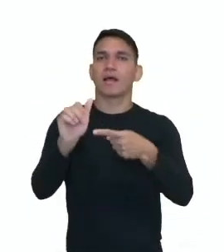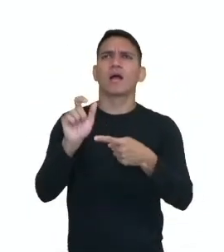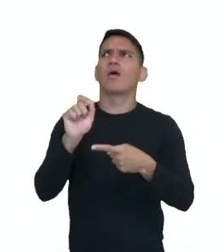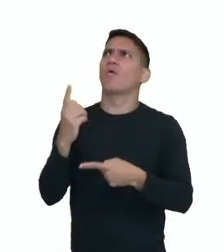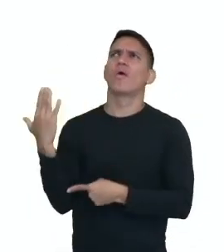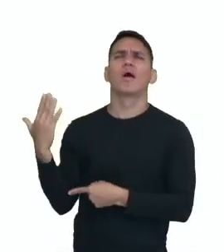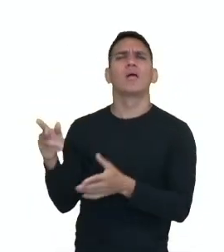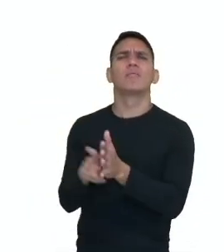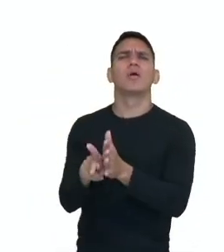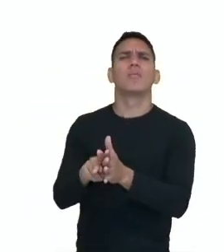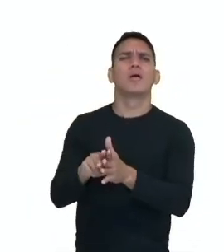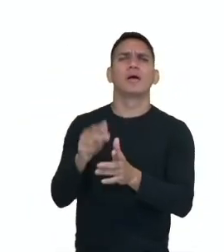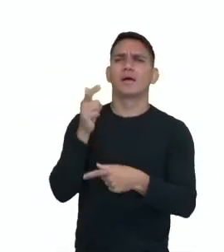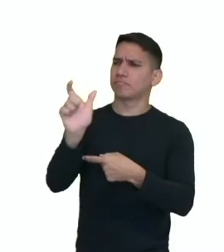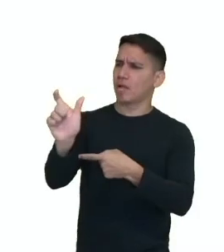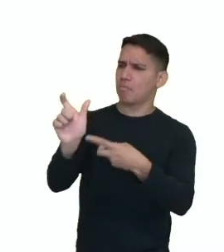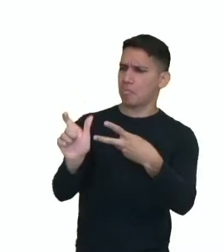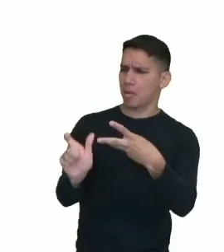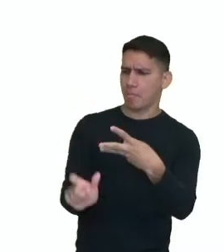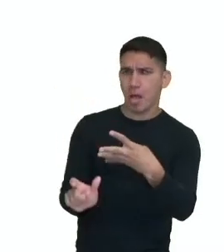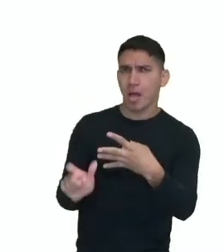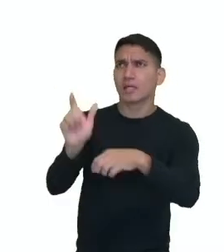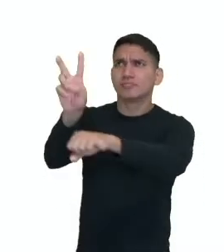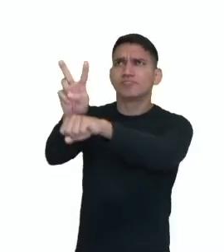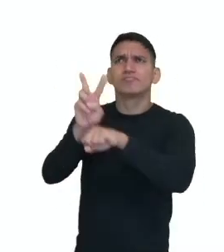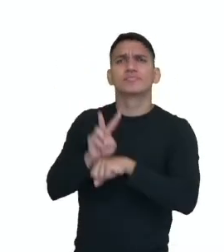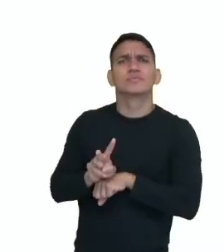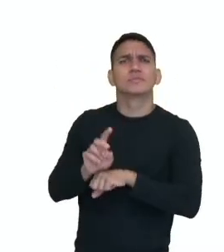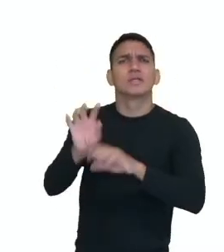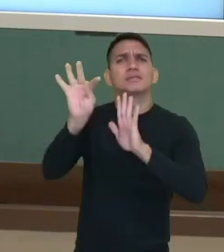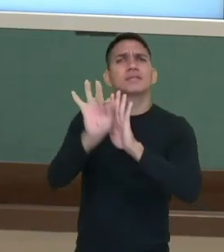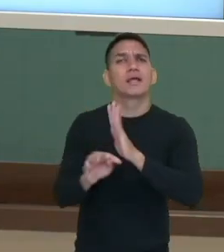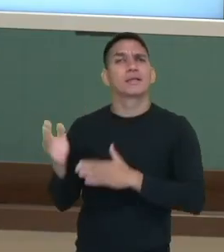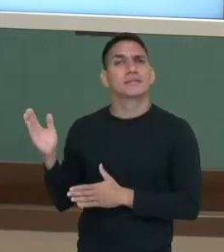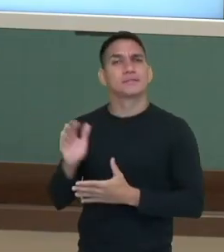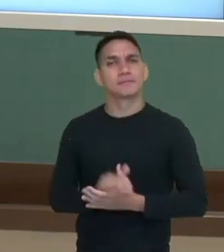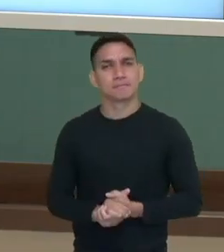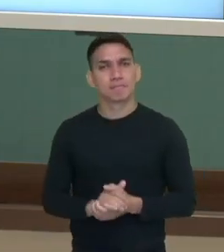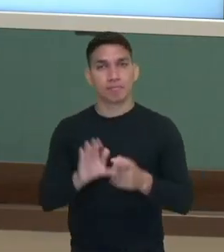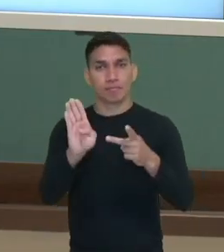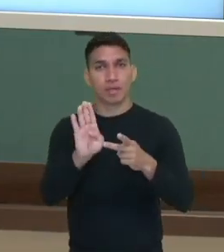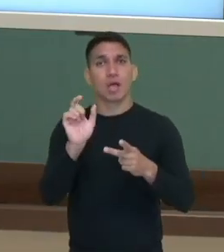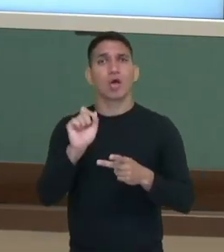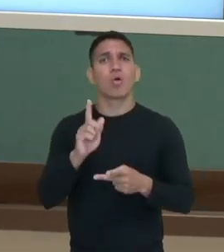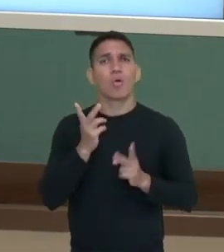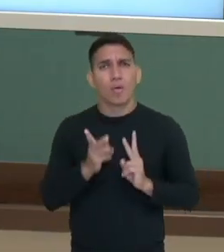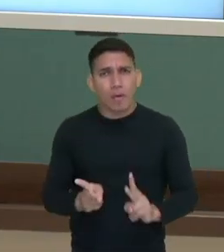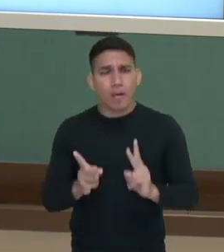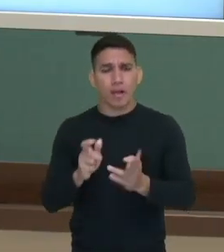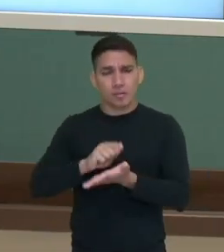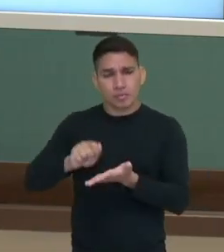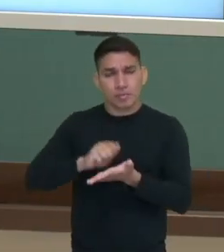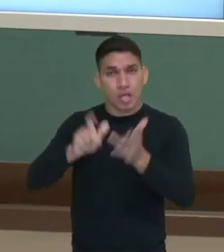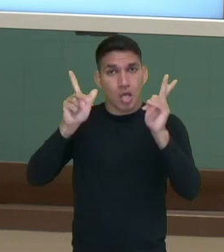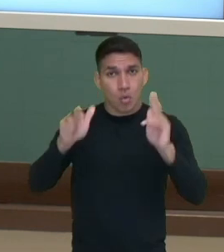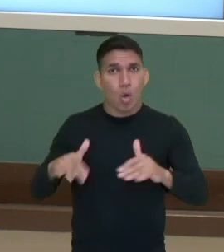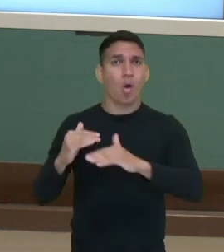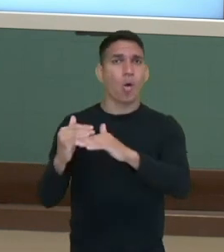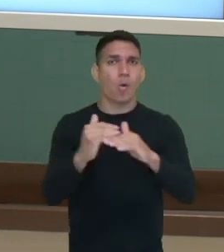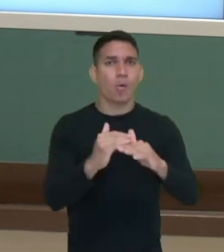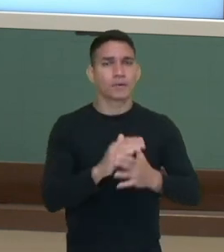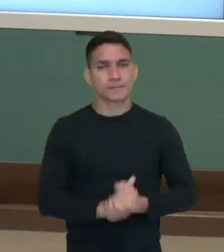de origem estrangeira usadas no trecho? Letra B. Qual mantém a grafia original? E